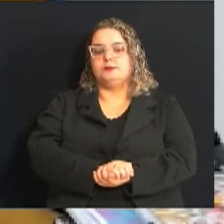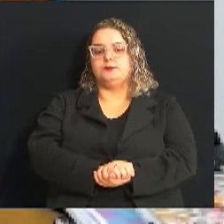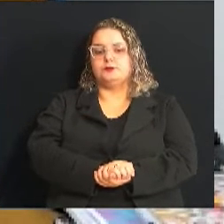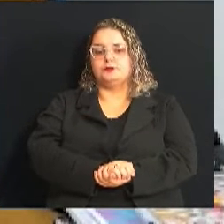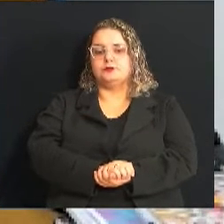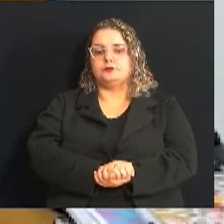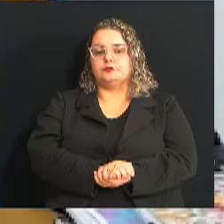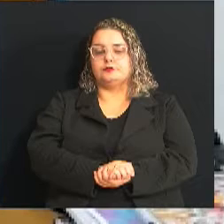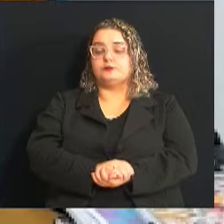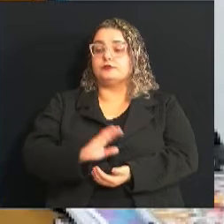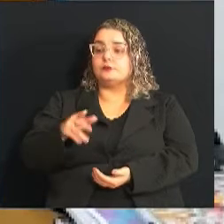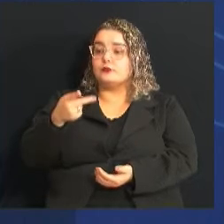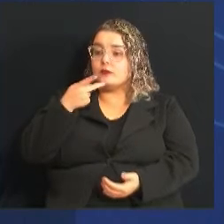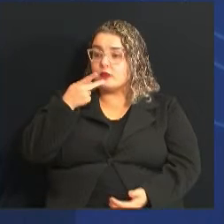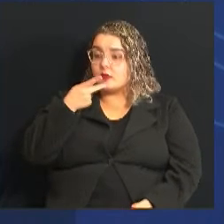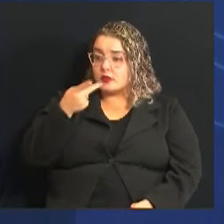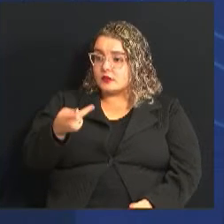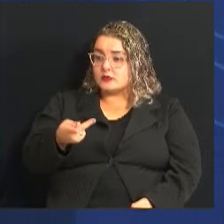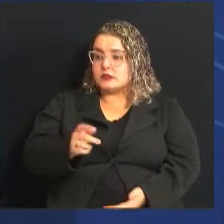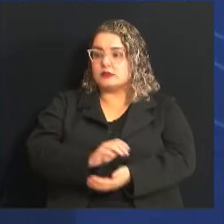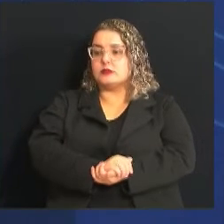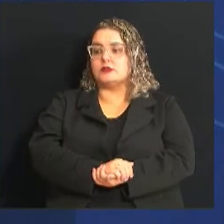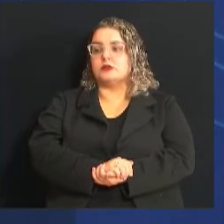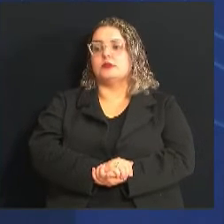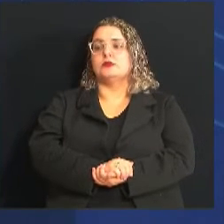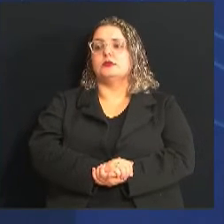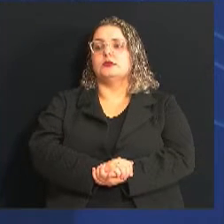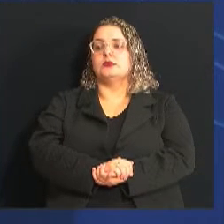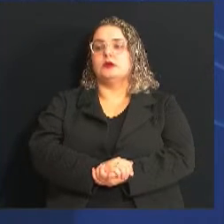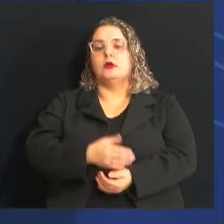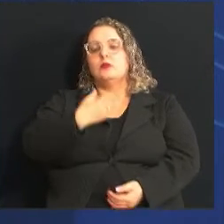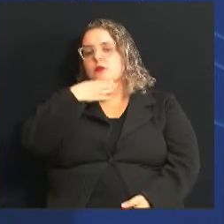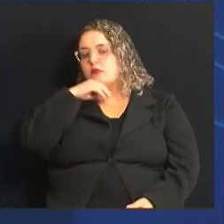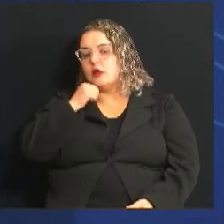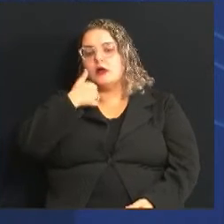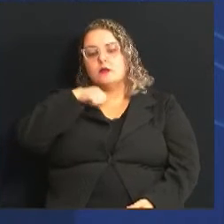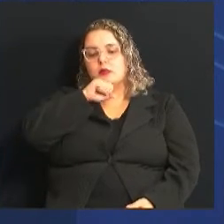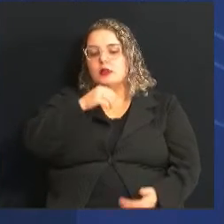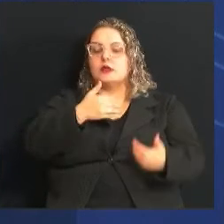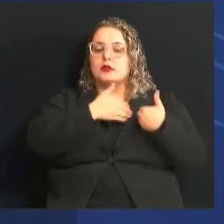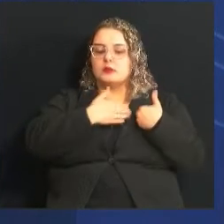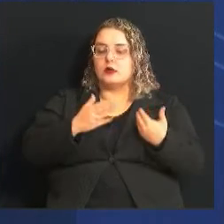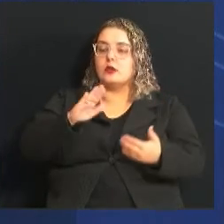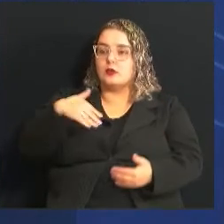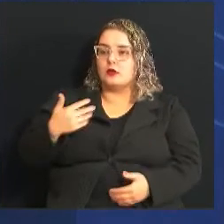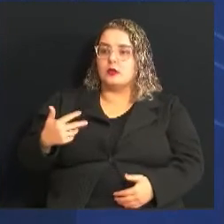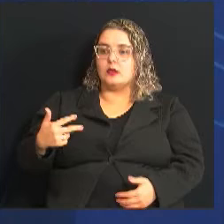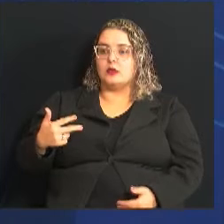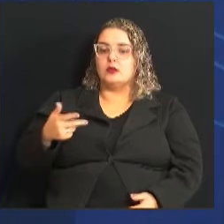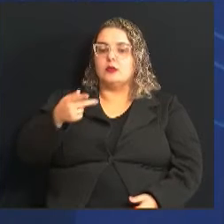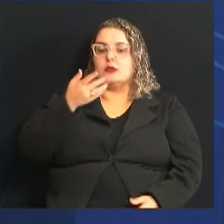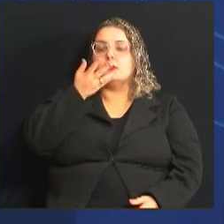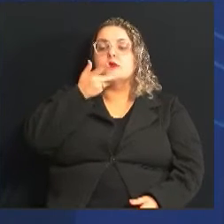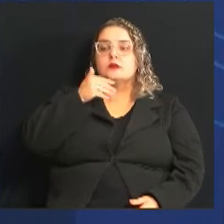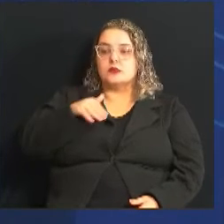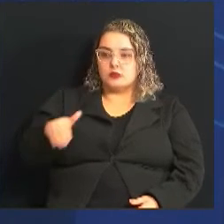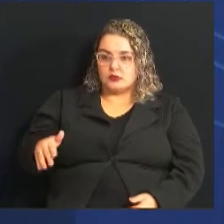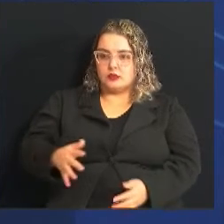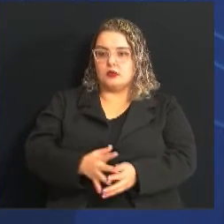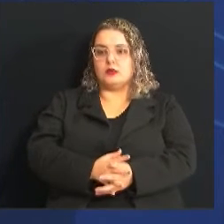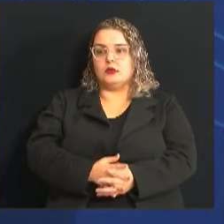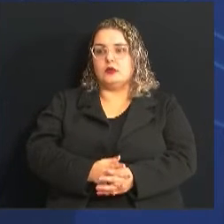Quando você diz para os pais responsáveis, né, quando for falar com a criança de uma morte, não utilizar o